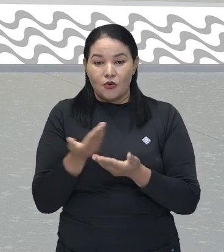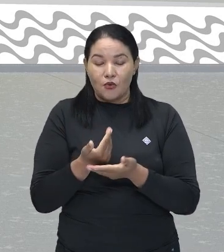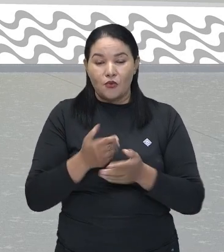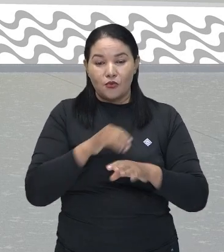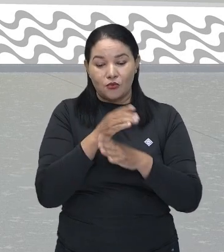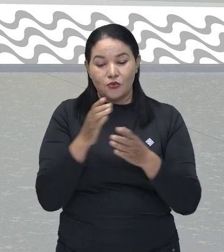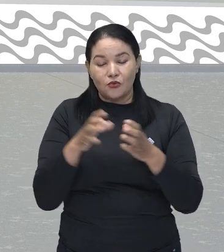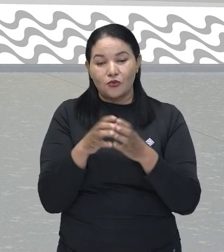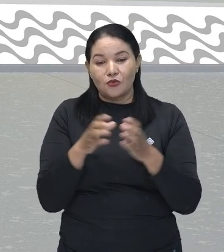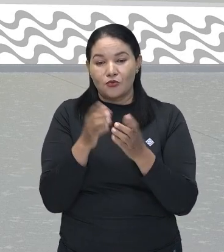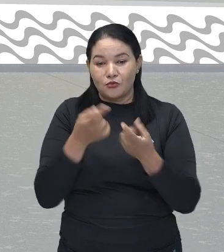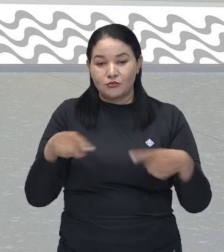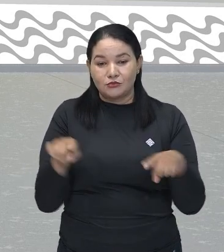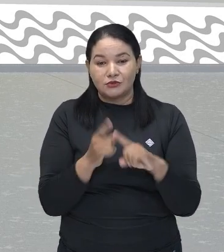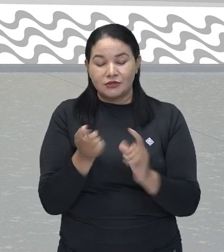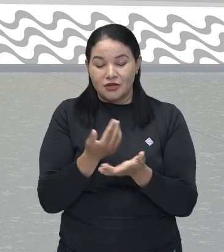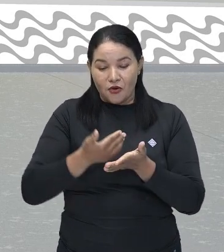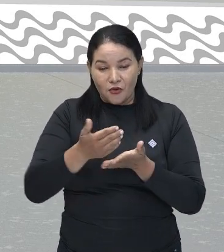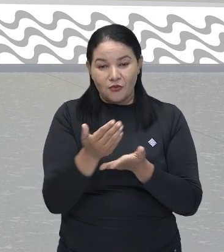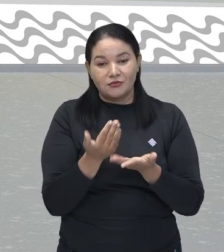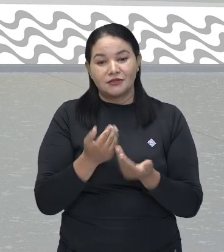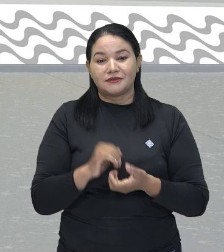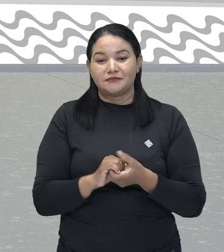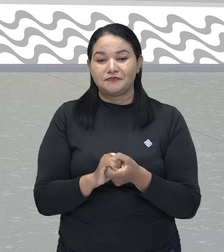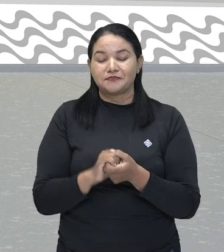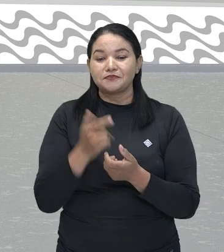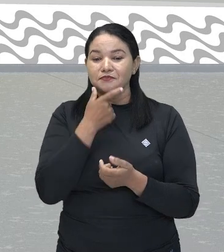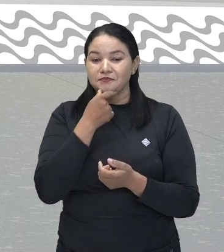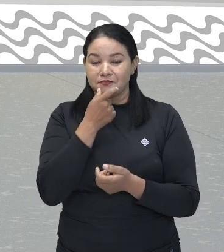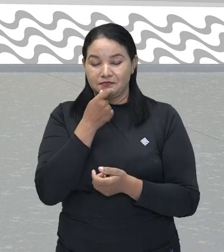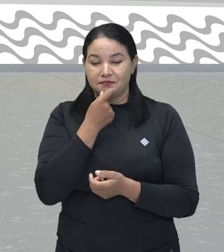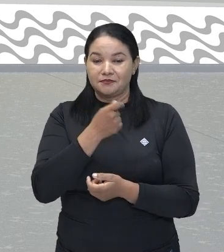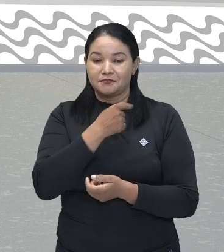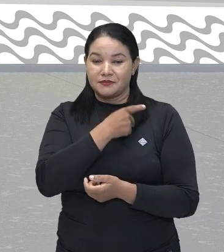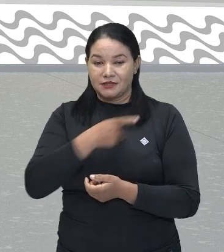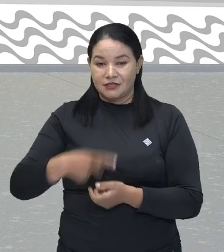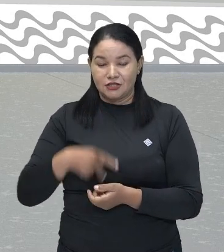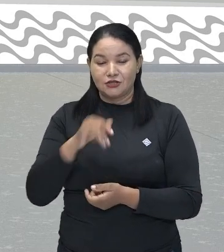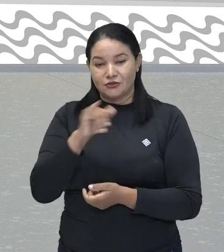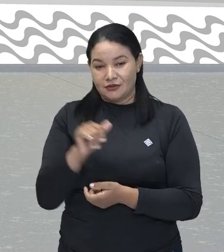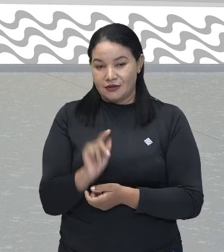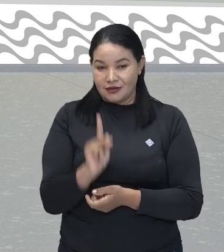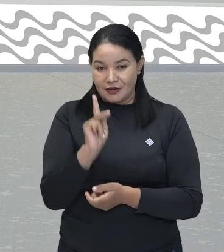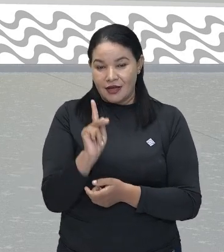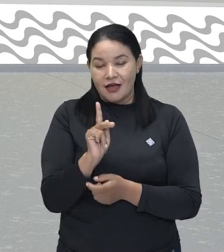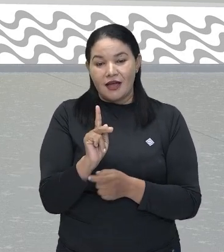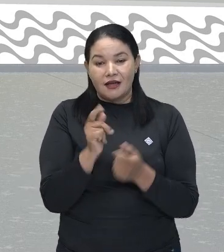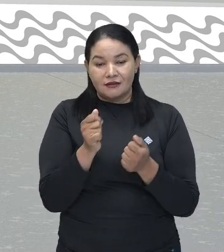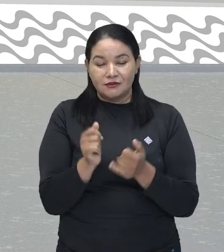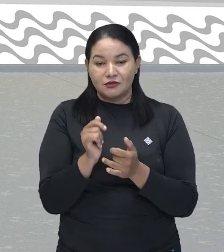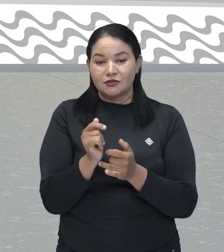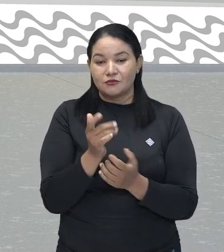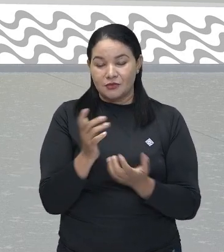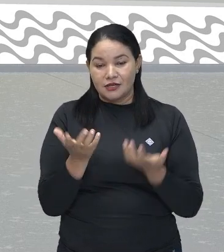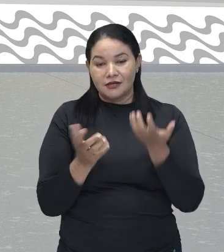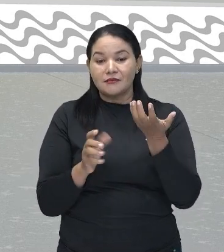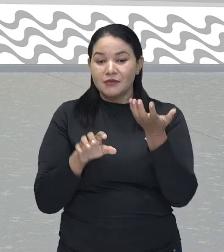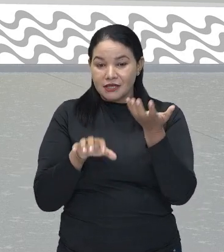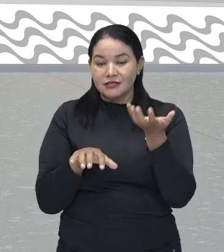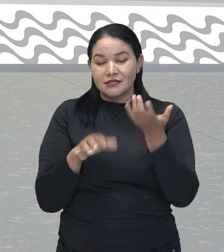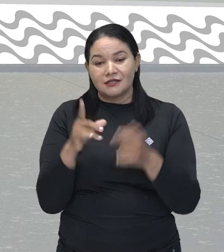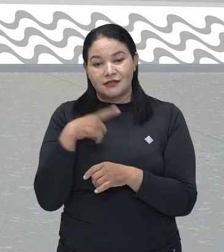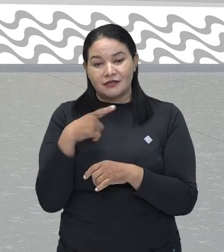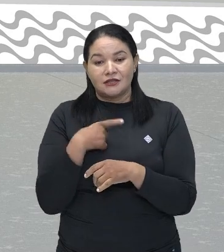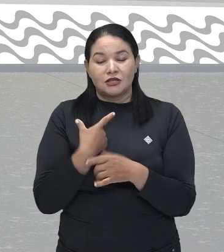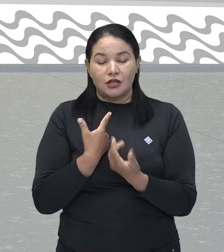despontou, O Juscelino Kubitschek de Oliveira, conhecido como JK também, inclusive em Brasília existe lá o